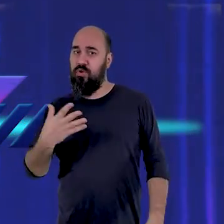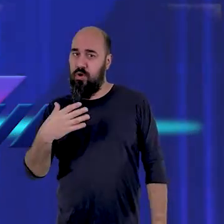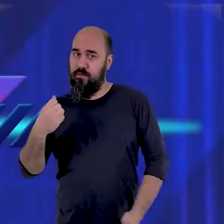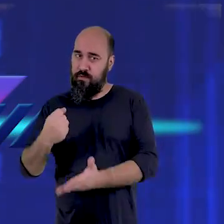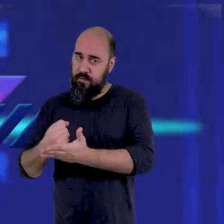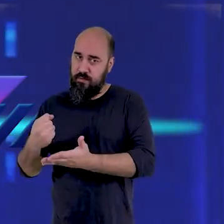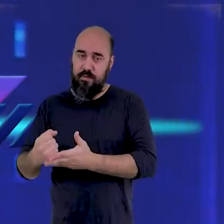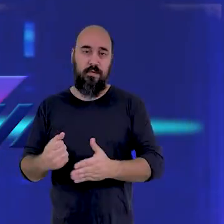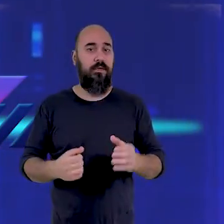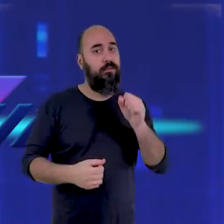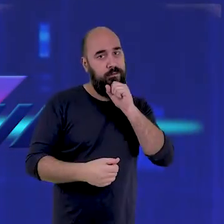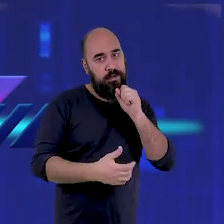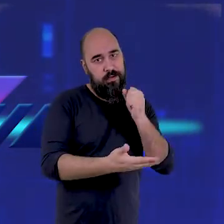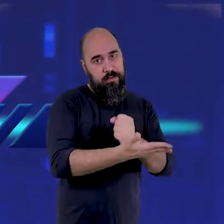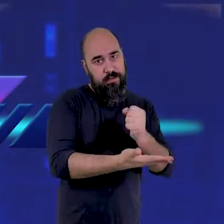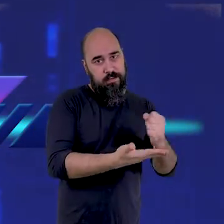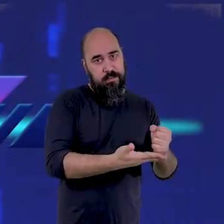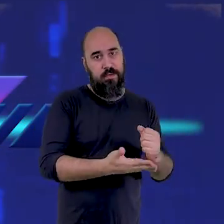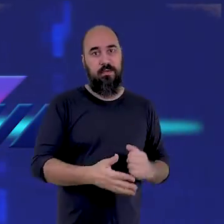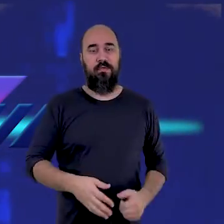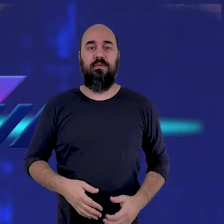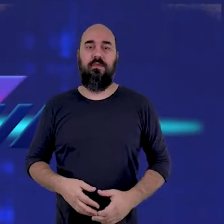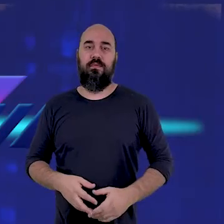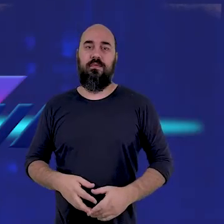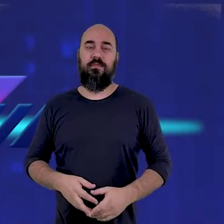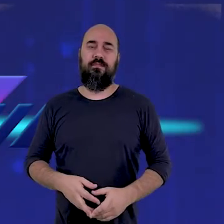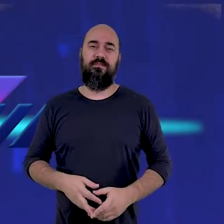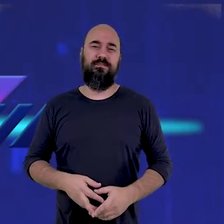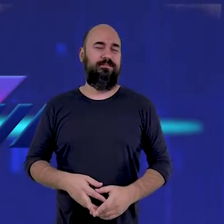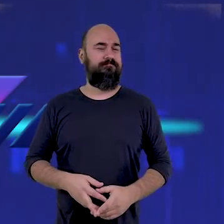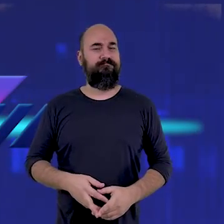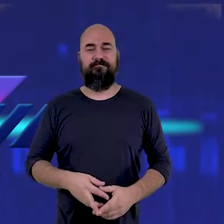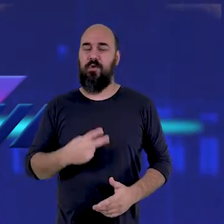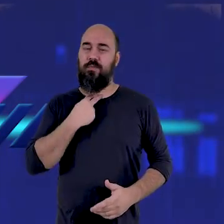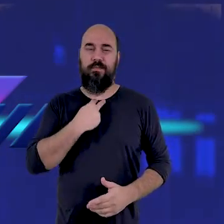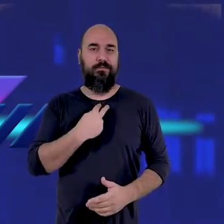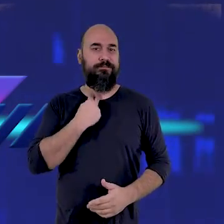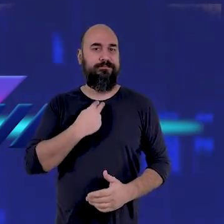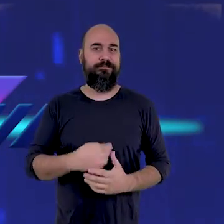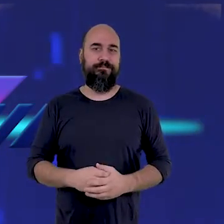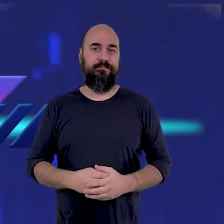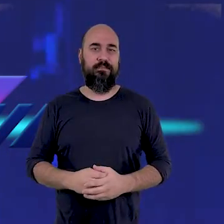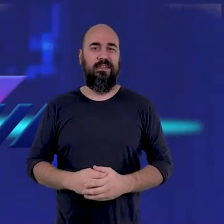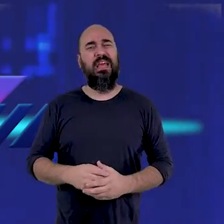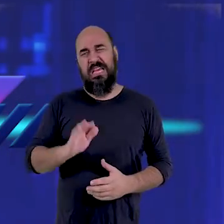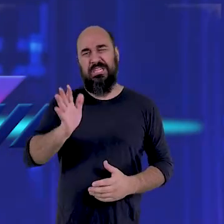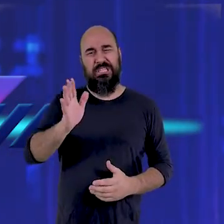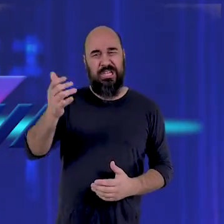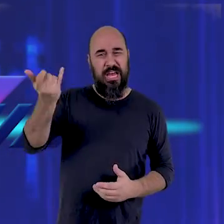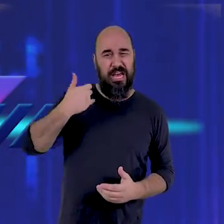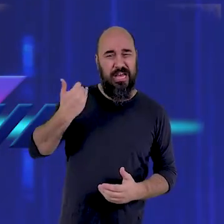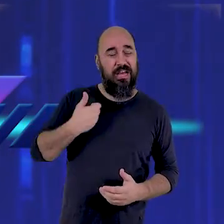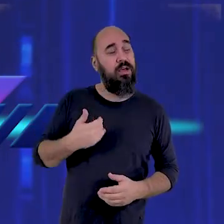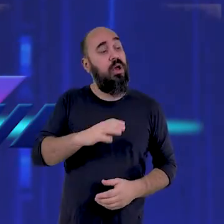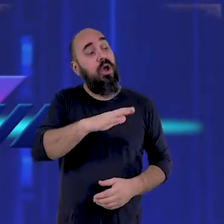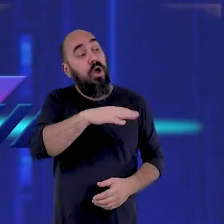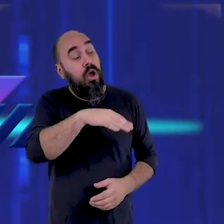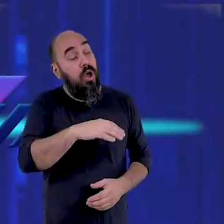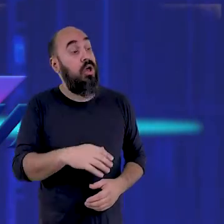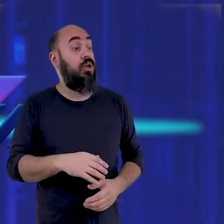pastor, os mandamentos que estão em Êxodo 20, os 10, eles precisam